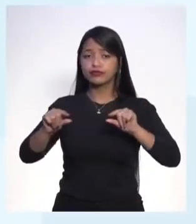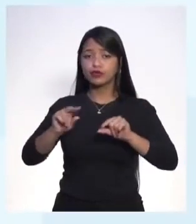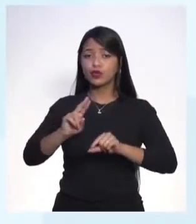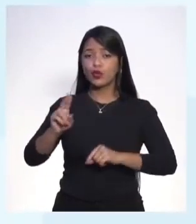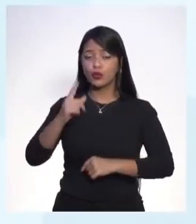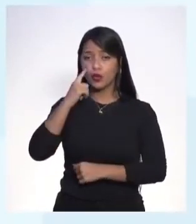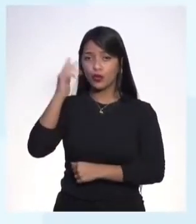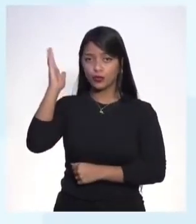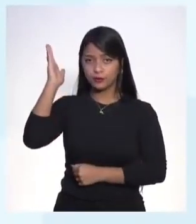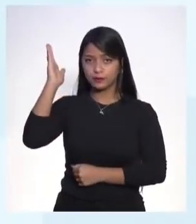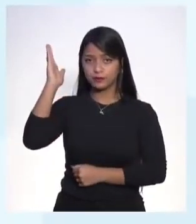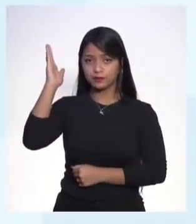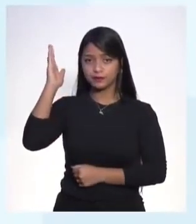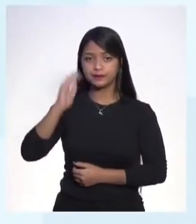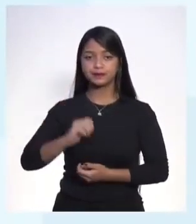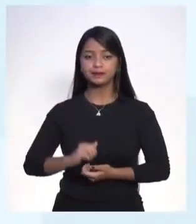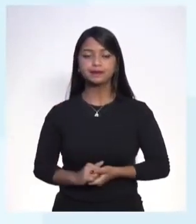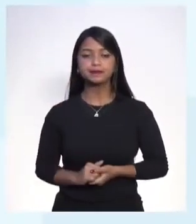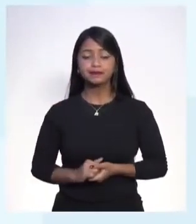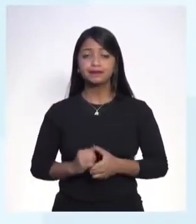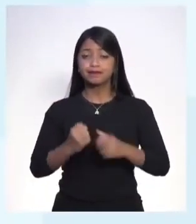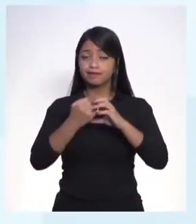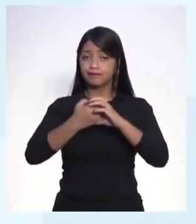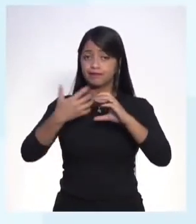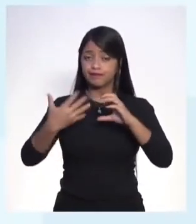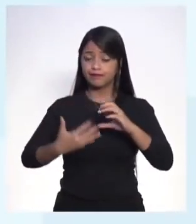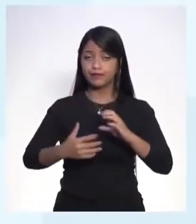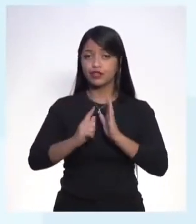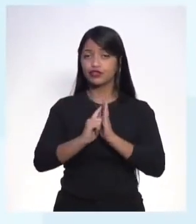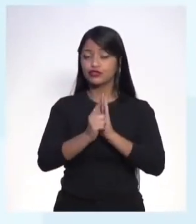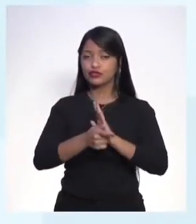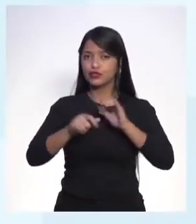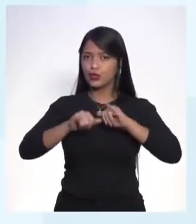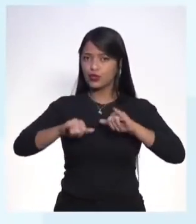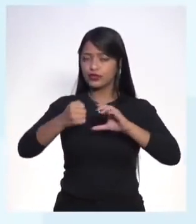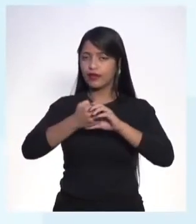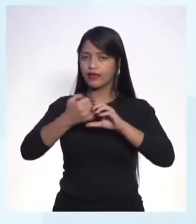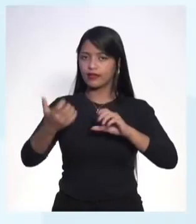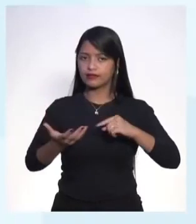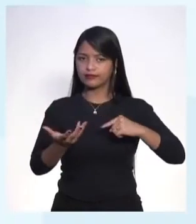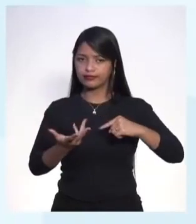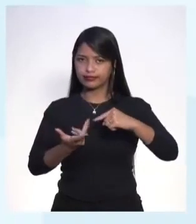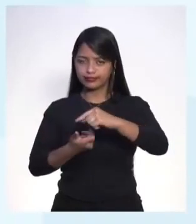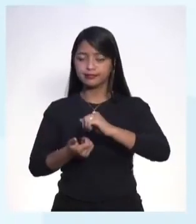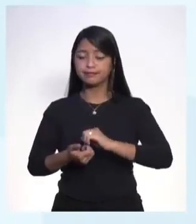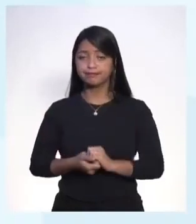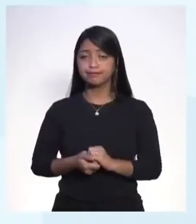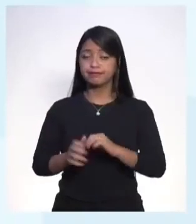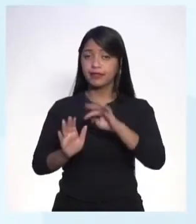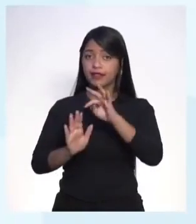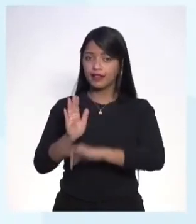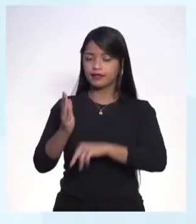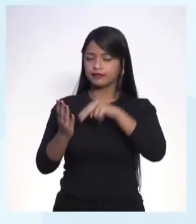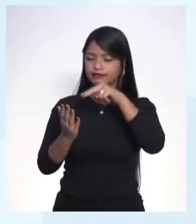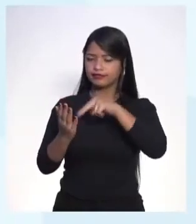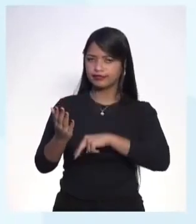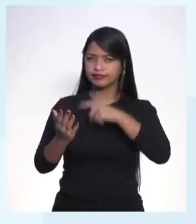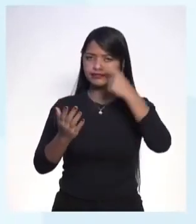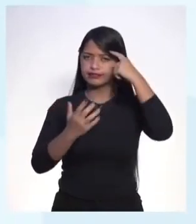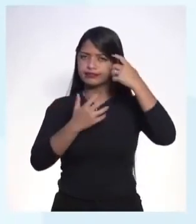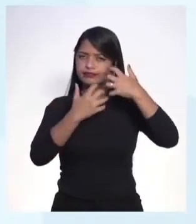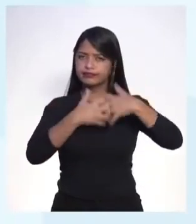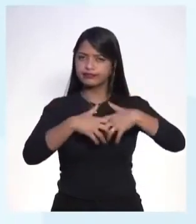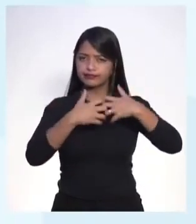expectativas de adaptação. Retomar características do gênero notícia. Ler e interpretar a notícia no isolamento. Ararinhas azuis